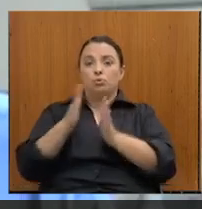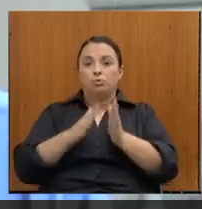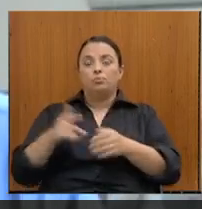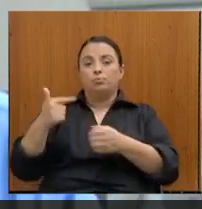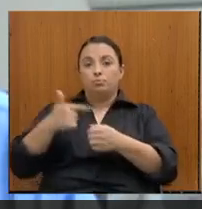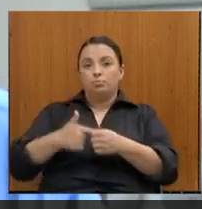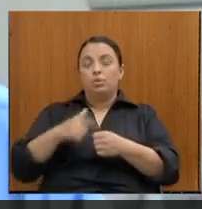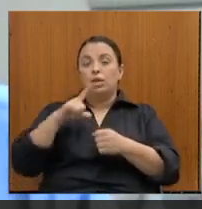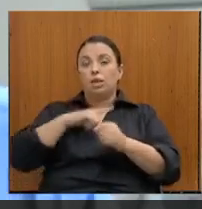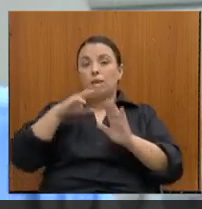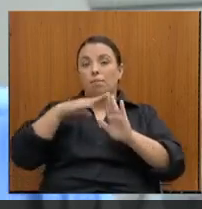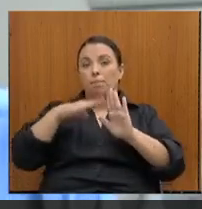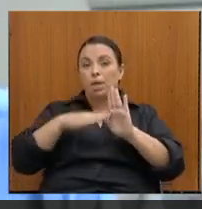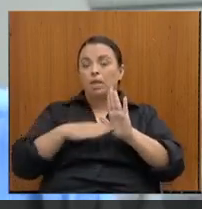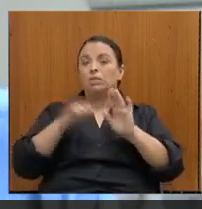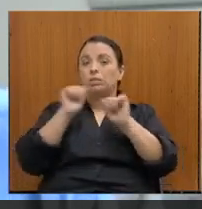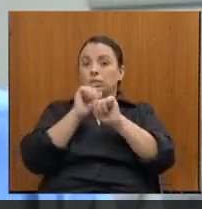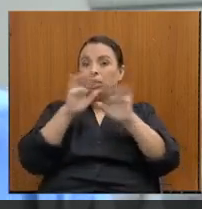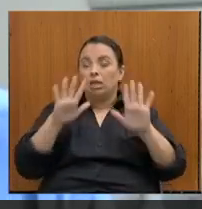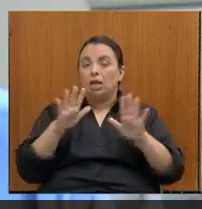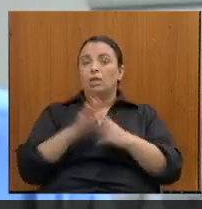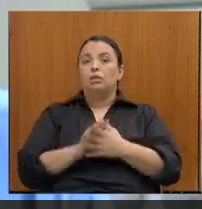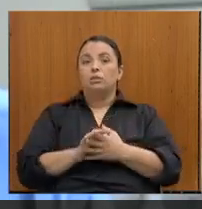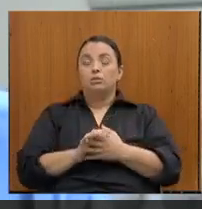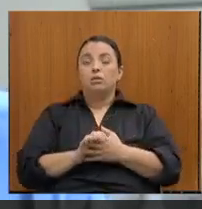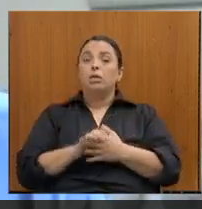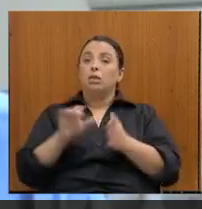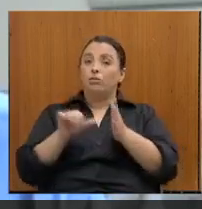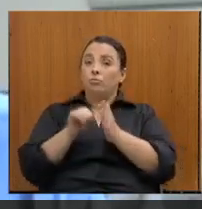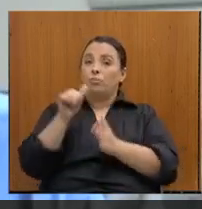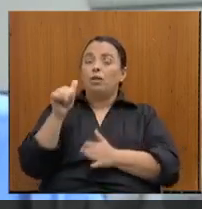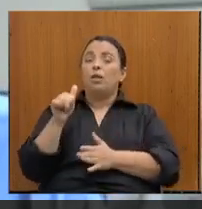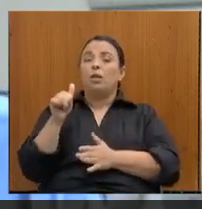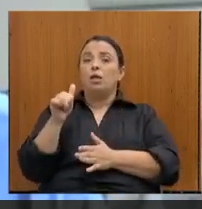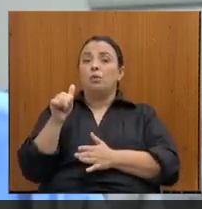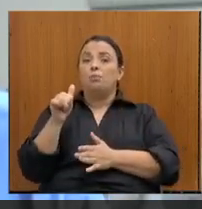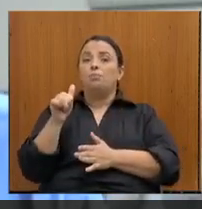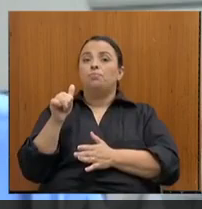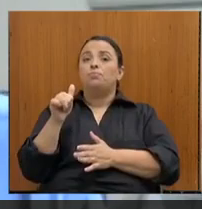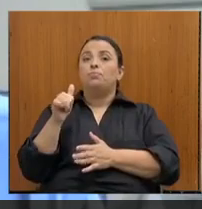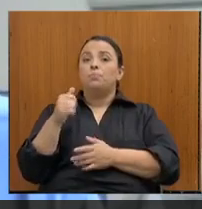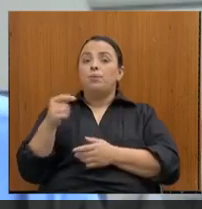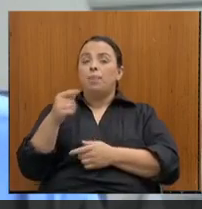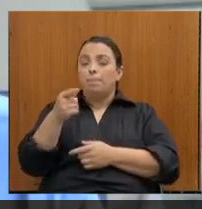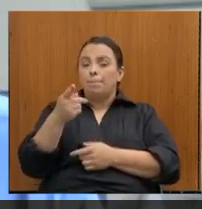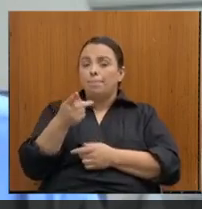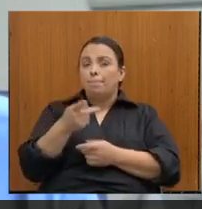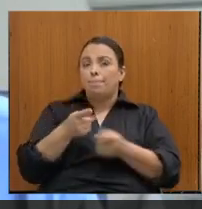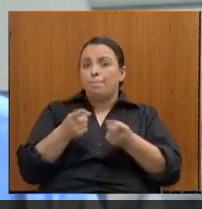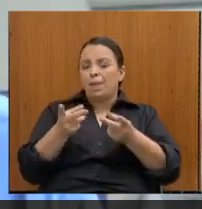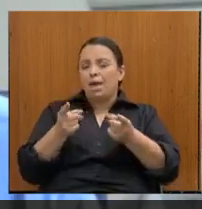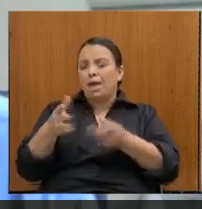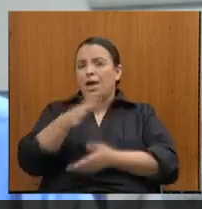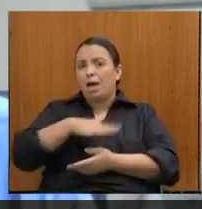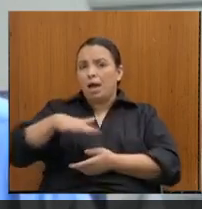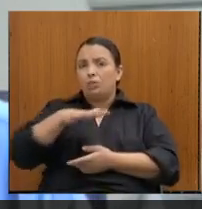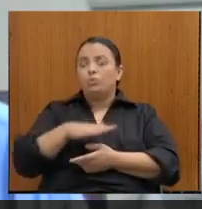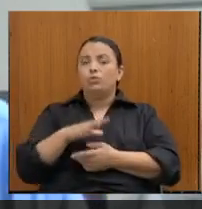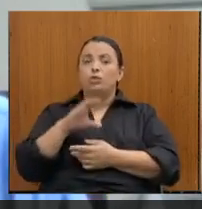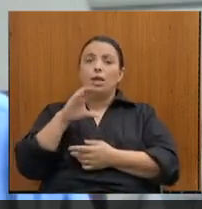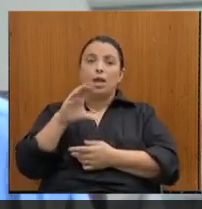onde e constituiu o primeiro mercado de carbono é efetivo do nosso do nosso país